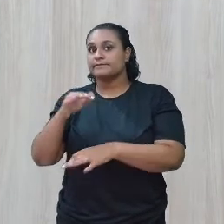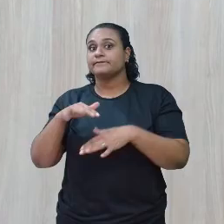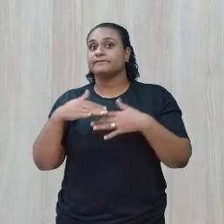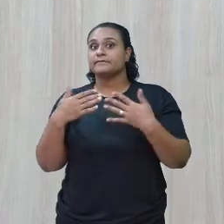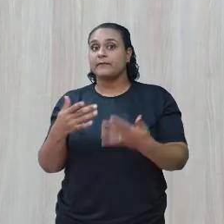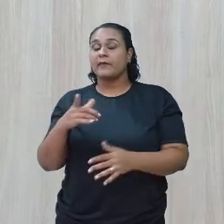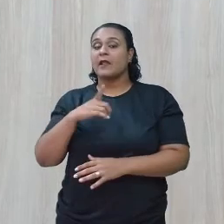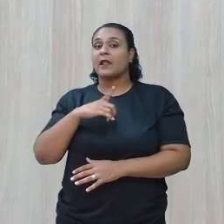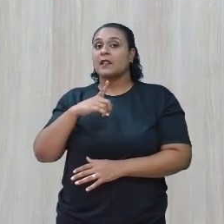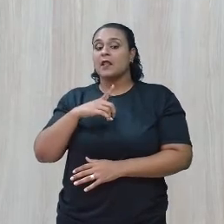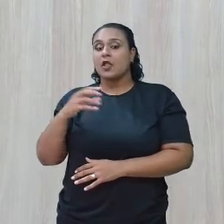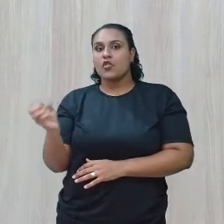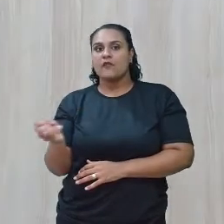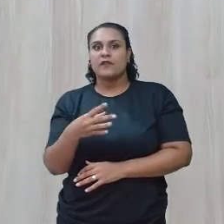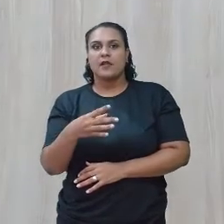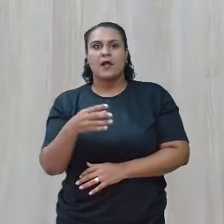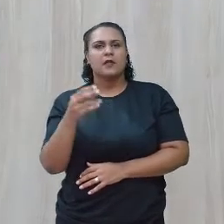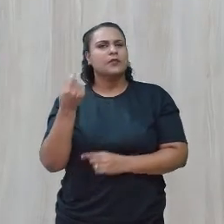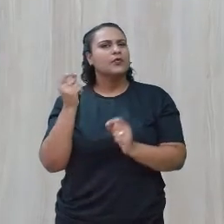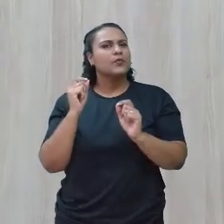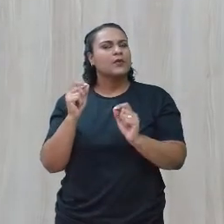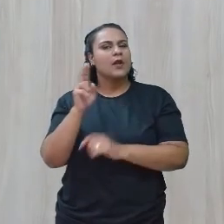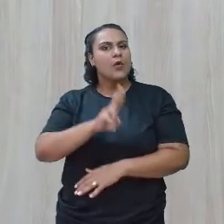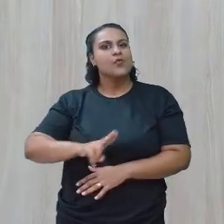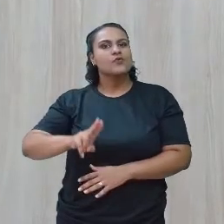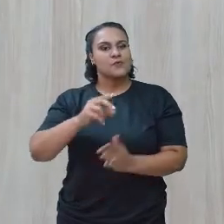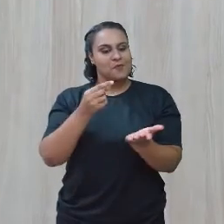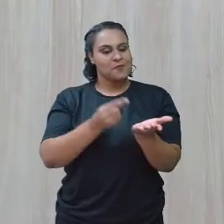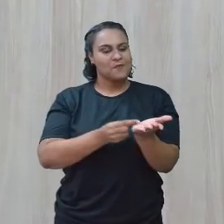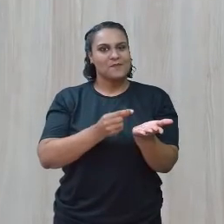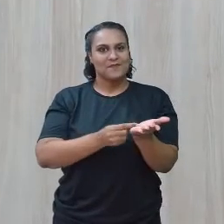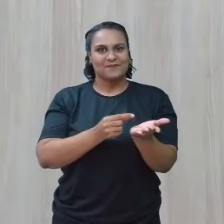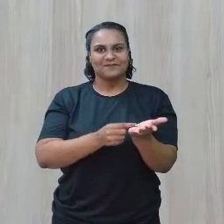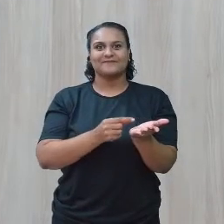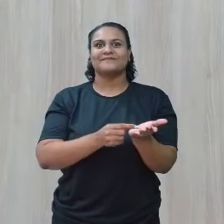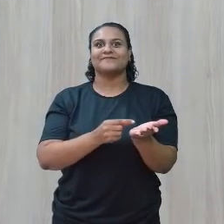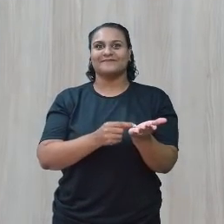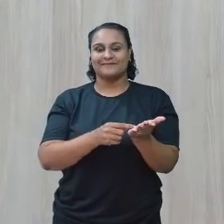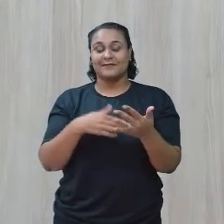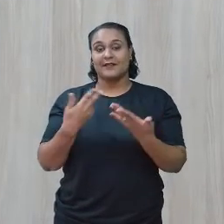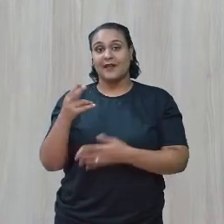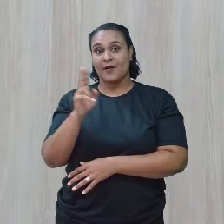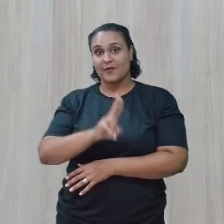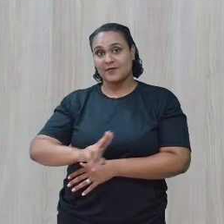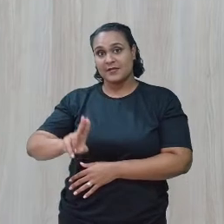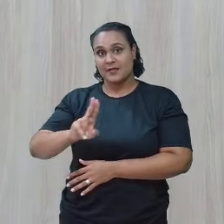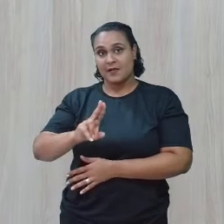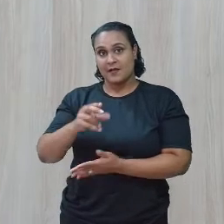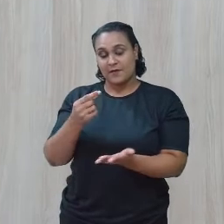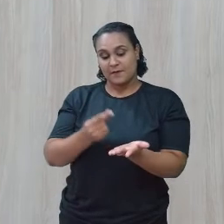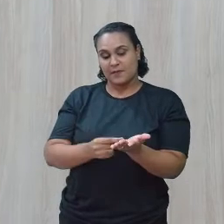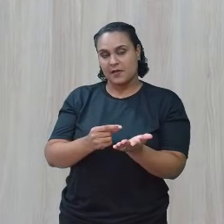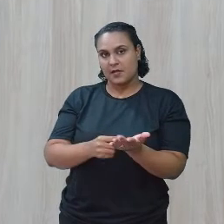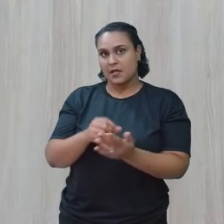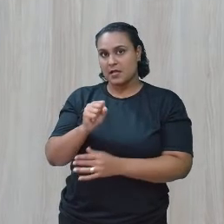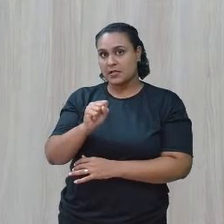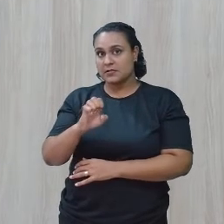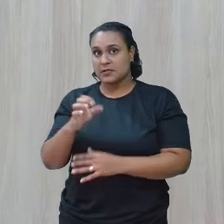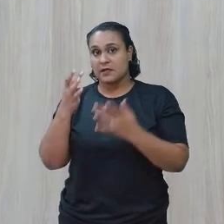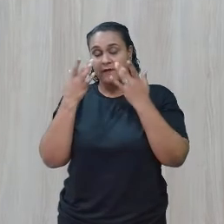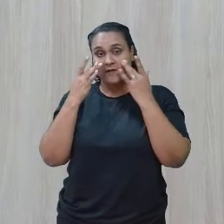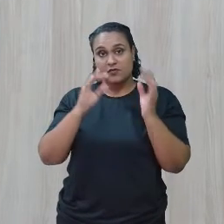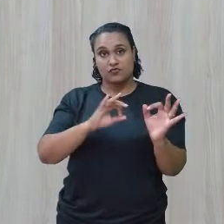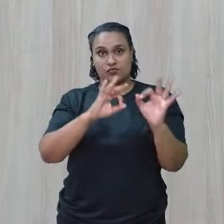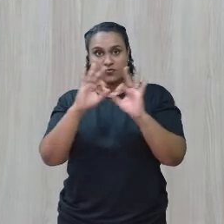novidade de ter o nosso aplicativo, tá bom? Então a partir de agora a gente já está fazendo o uso do aplicativo. Se você está assistindo a aula